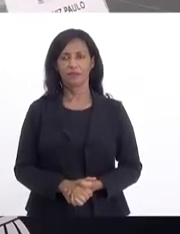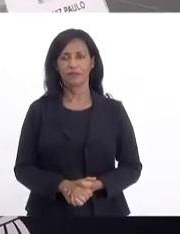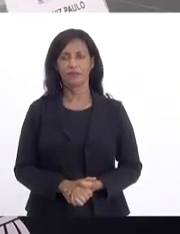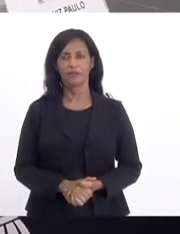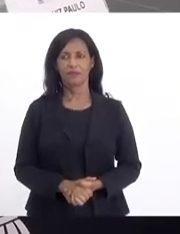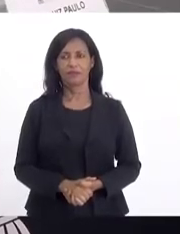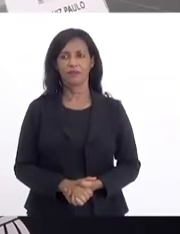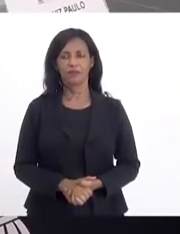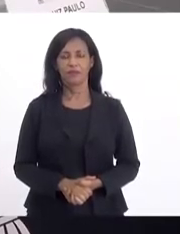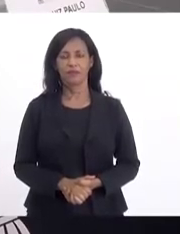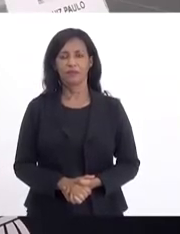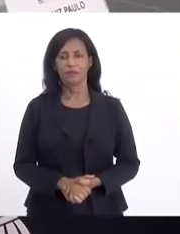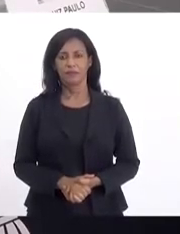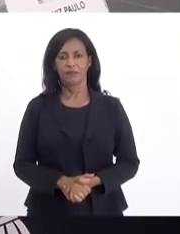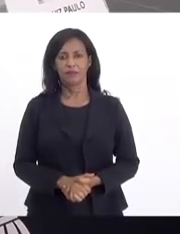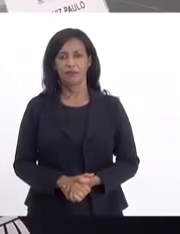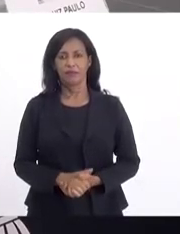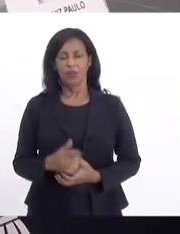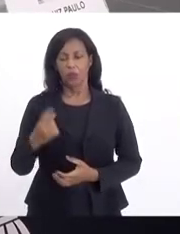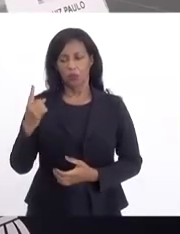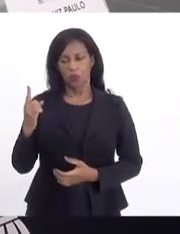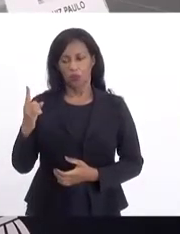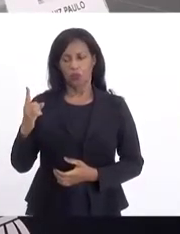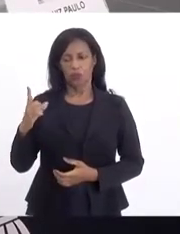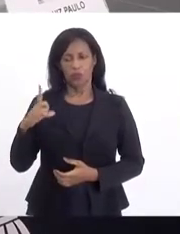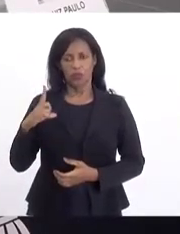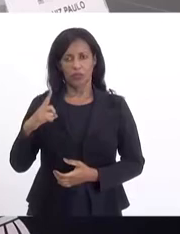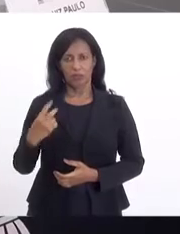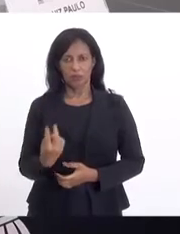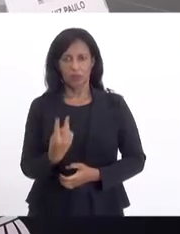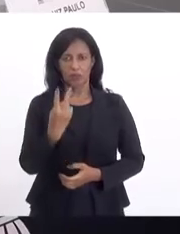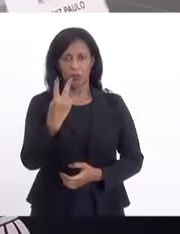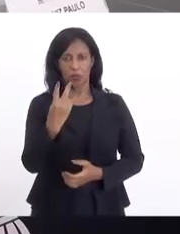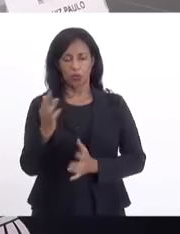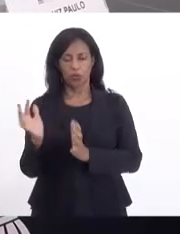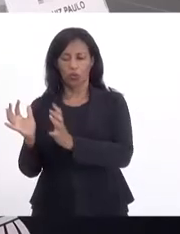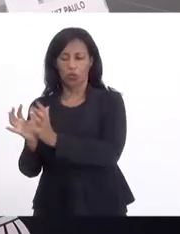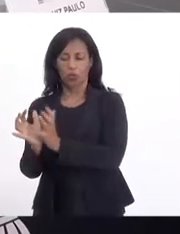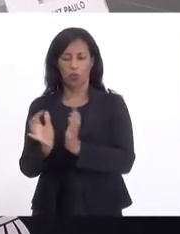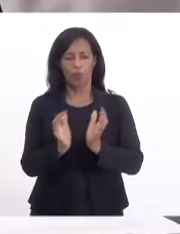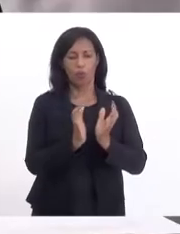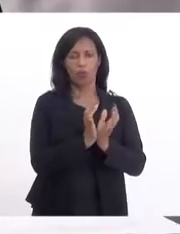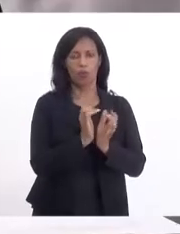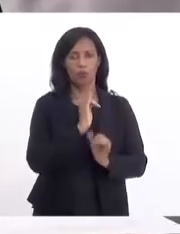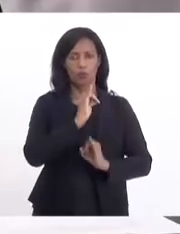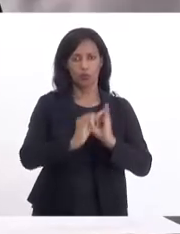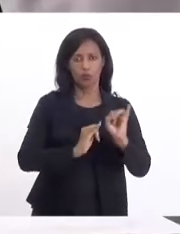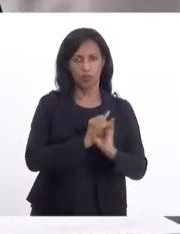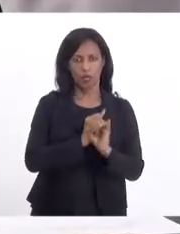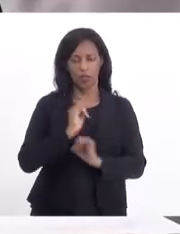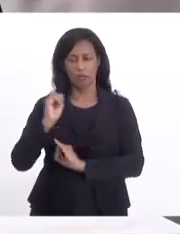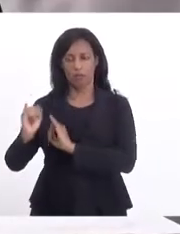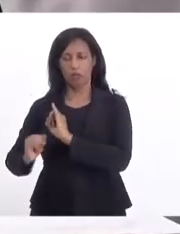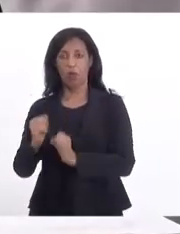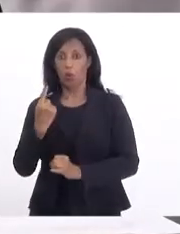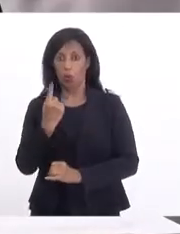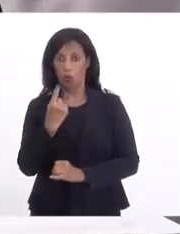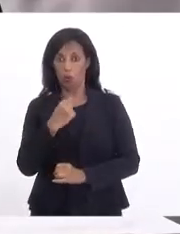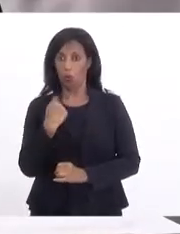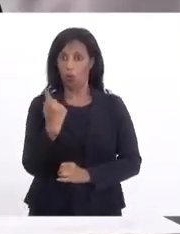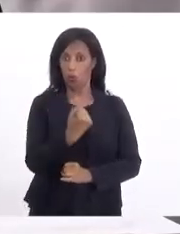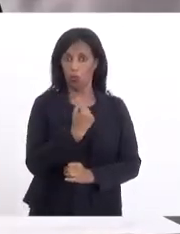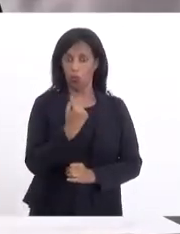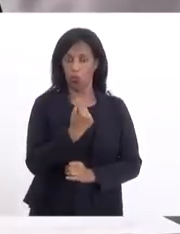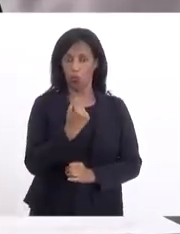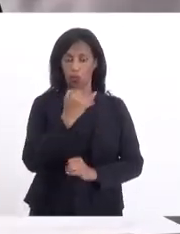fazer, um já existe, fazer dois grupos de internet. Um grupo de nós, deputados, para a